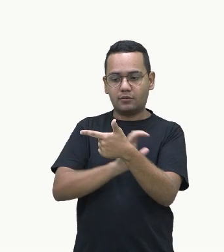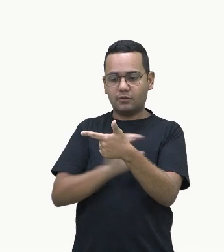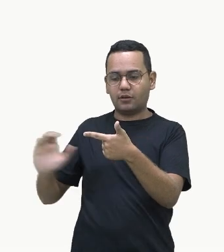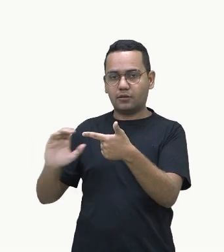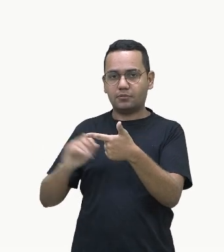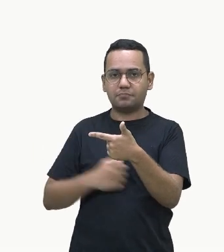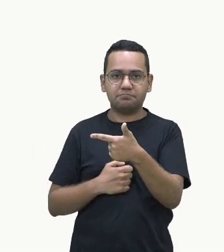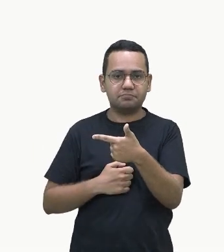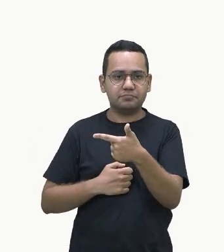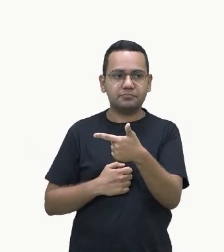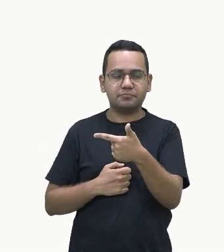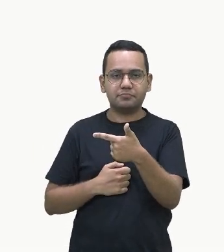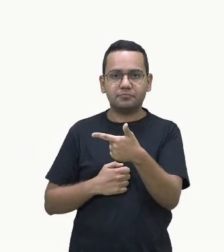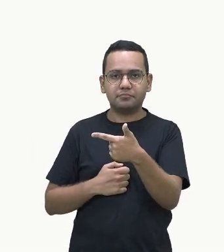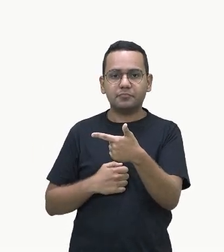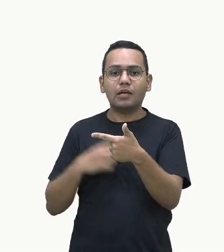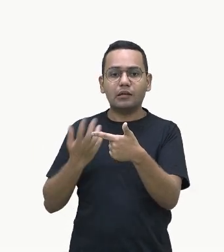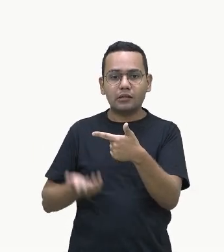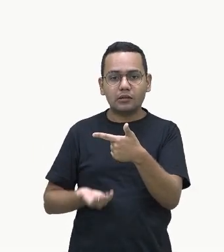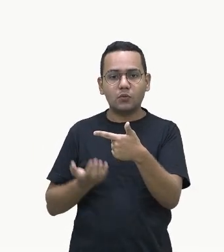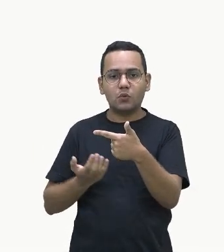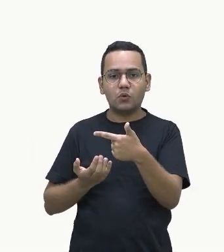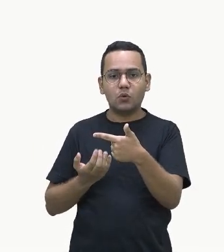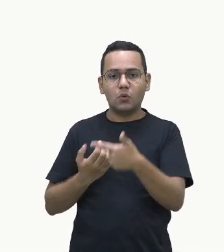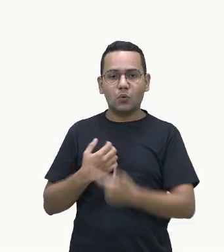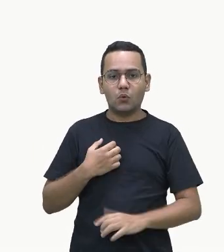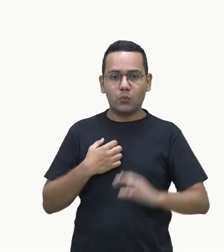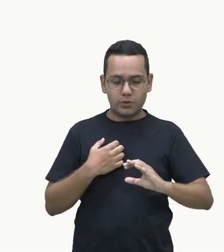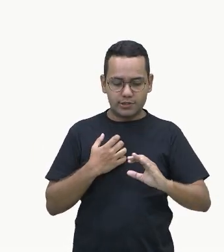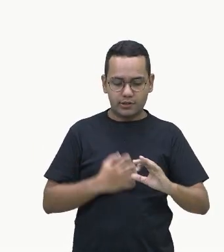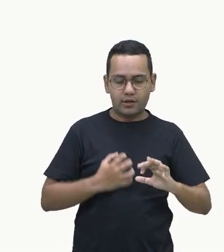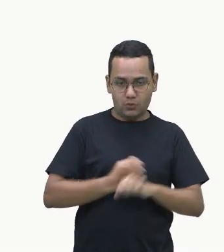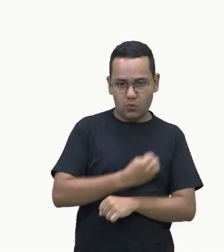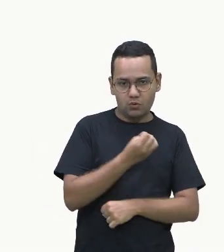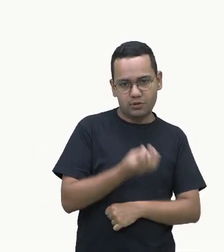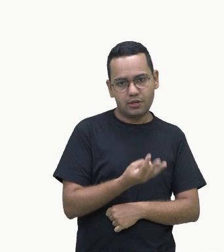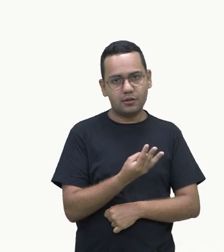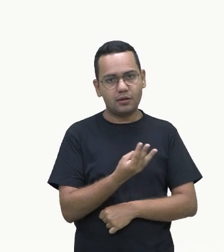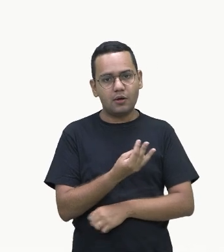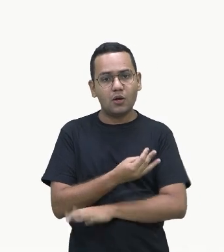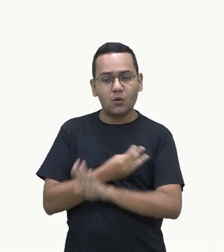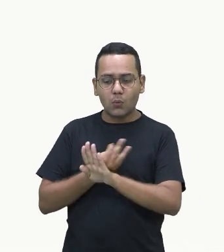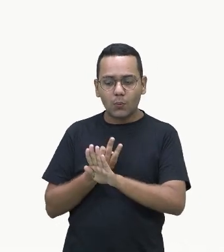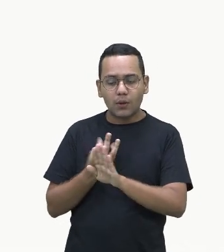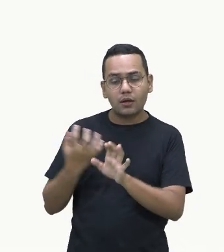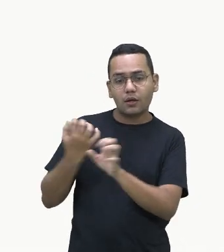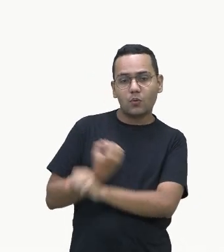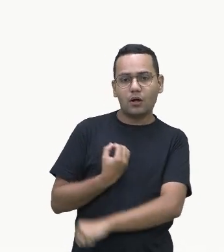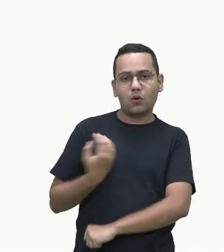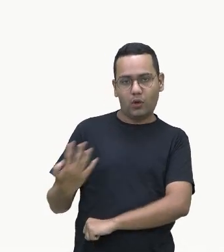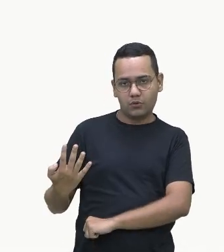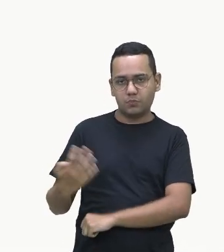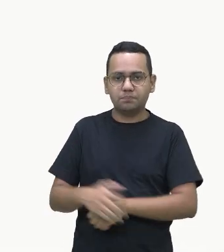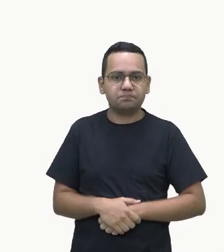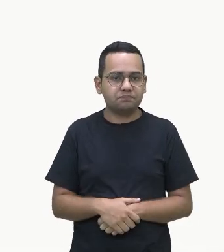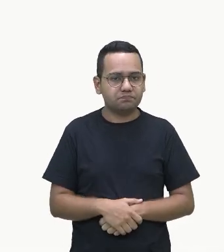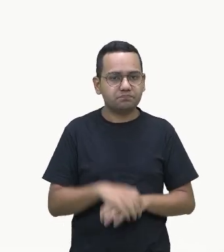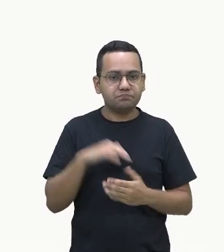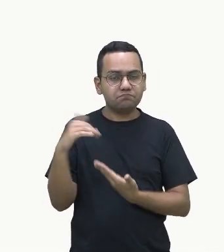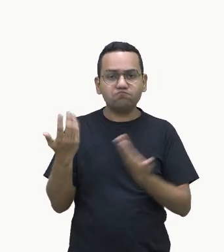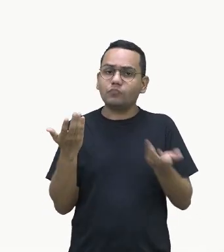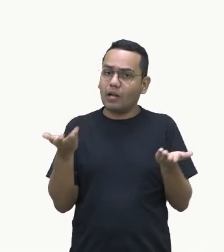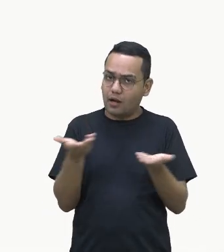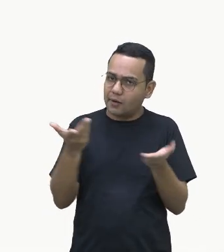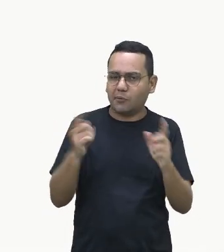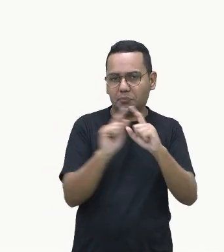nós vamos considerar que o C tem a medida 3 e que o B tem a medida 4. Então, fazendo a